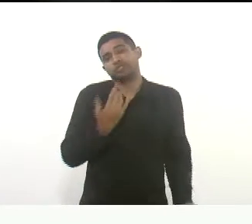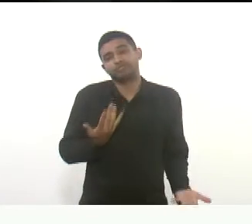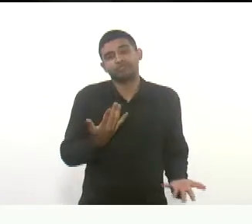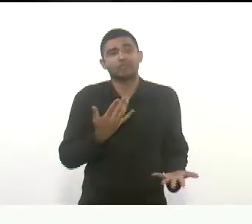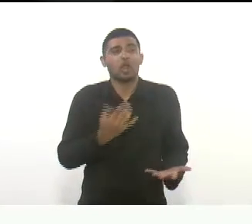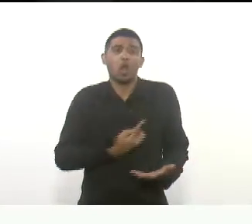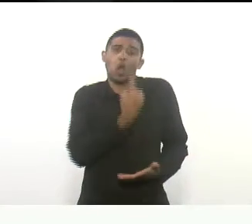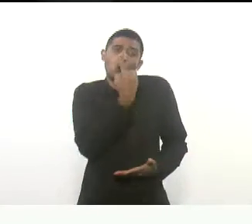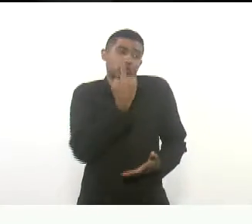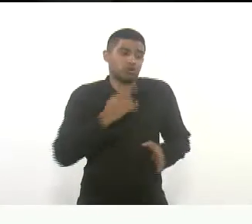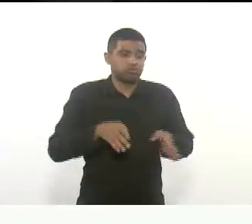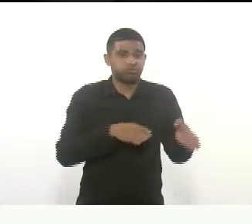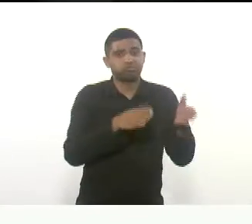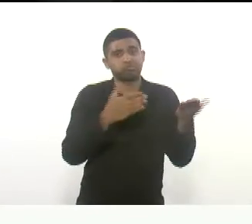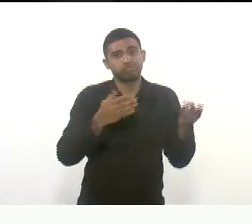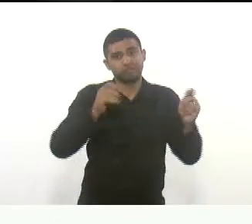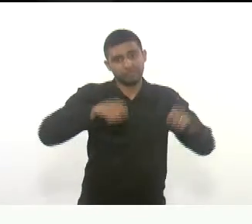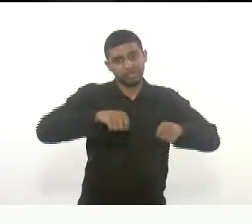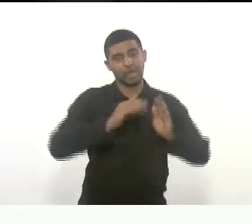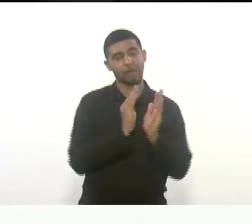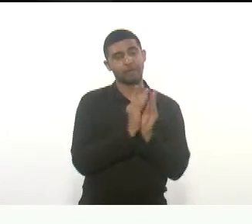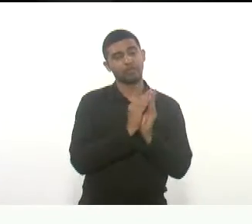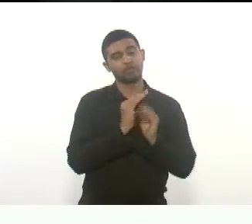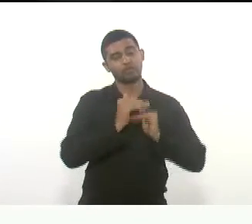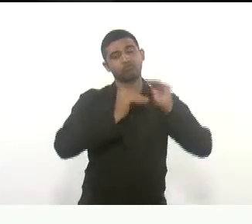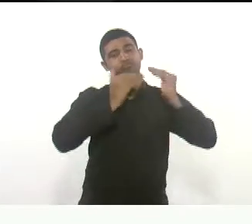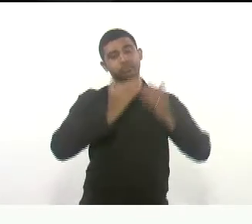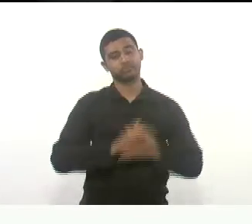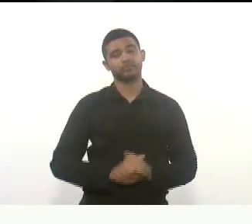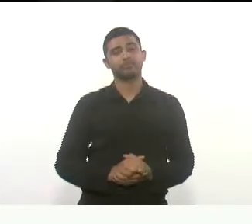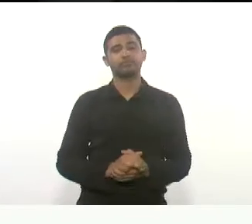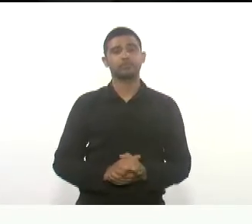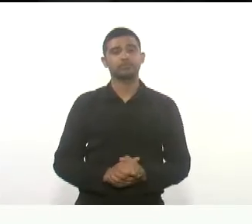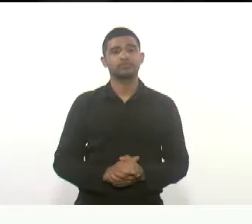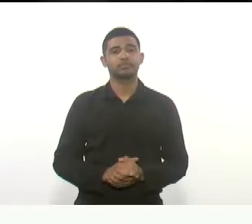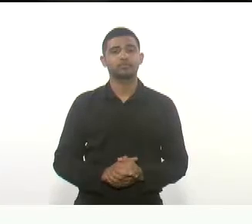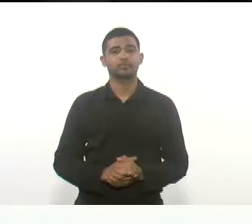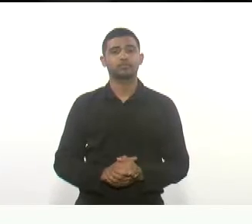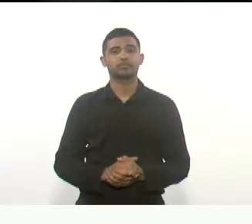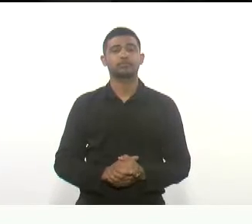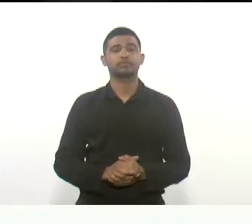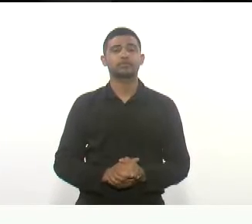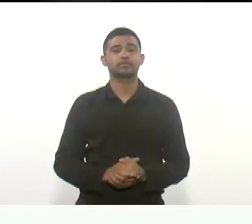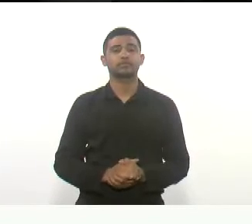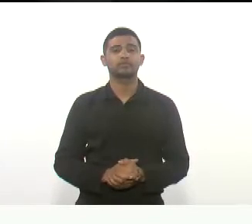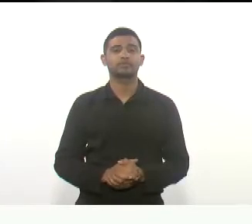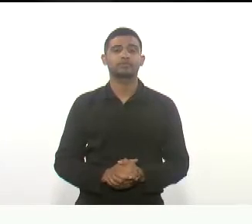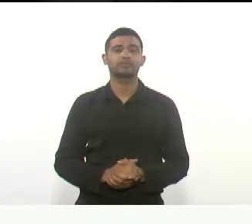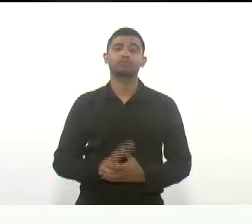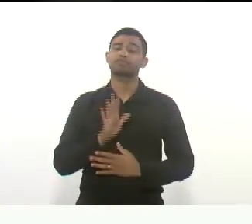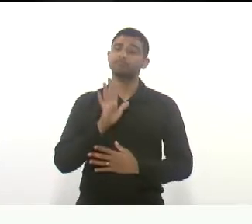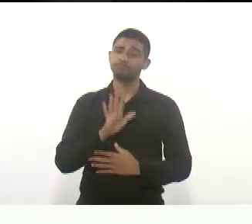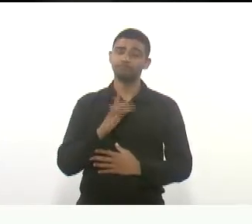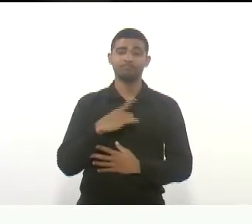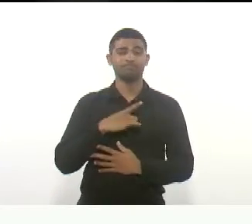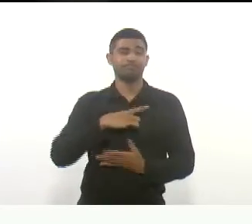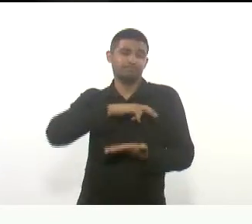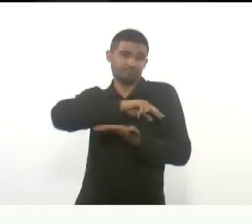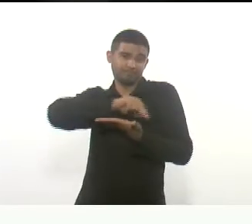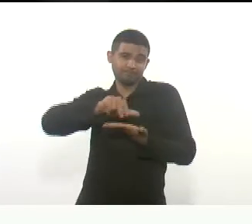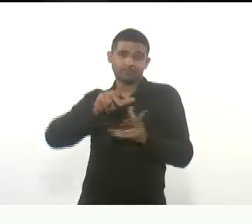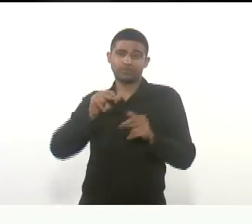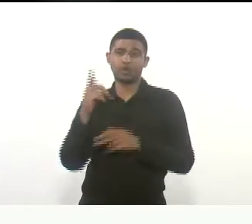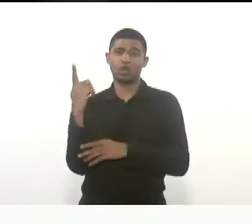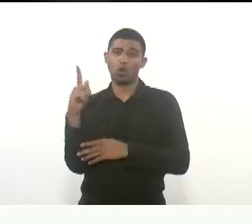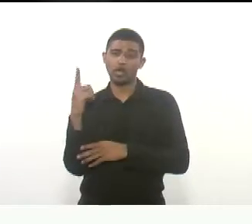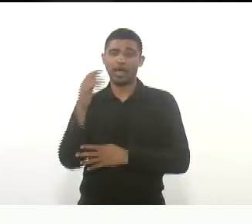seja o único caminho possível para Pernambuco chegar nesse lugar onde ele está hoje. Mas a gente tem outras referências, como Goiás e